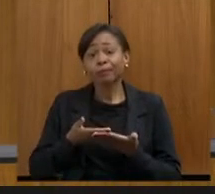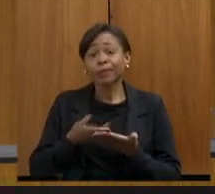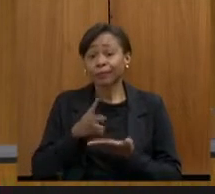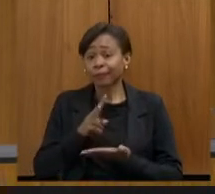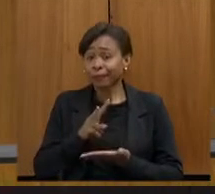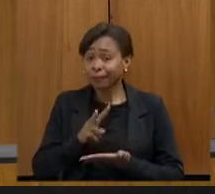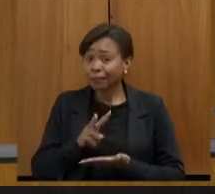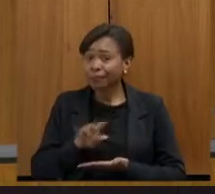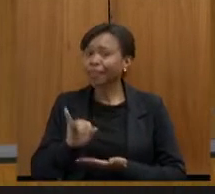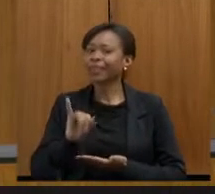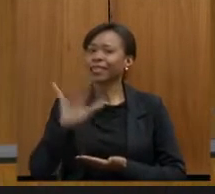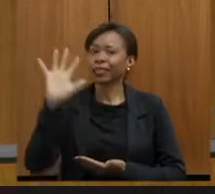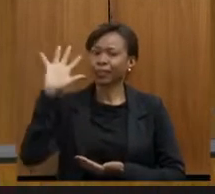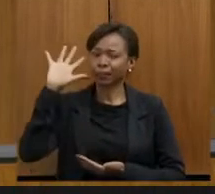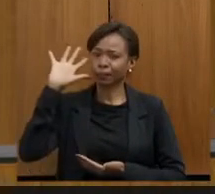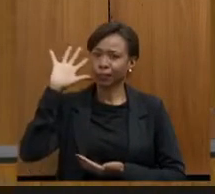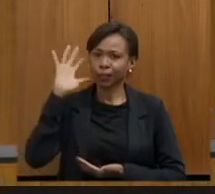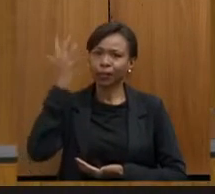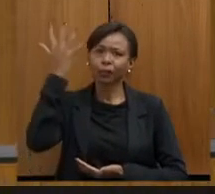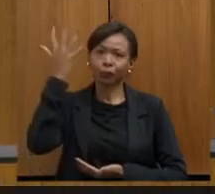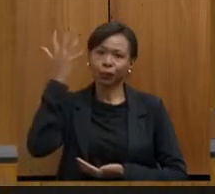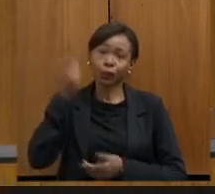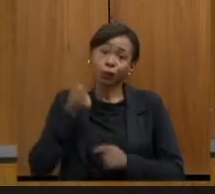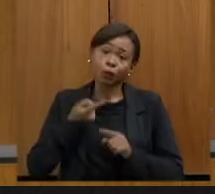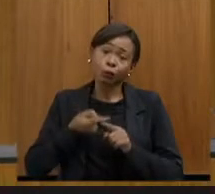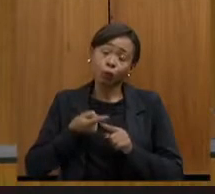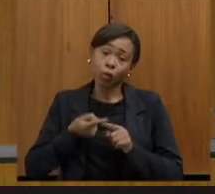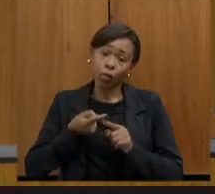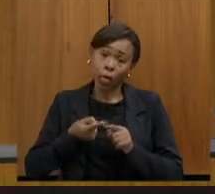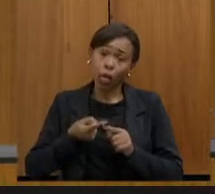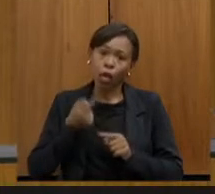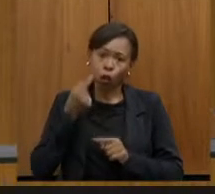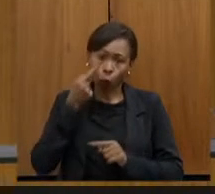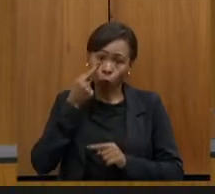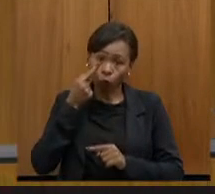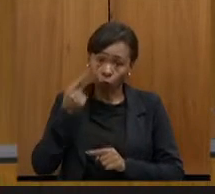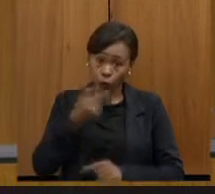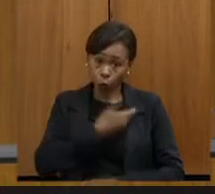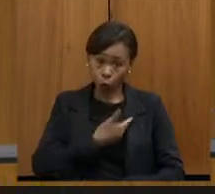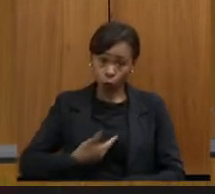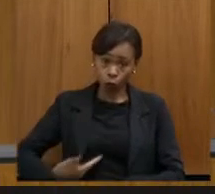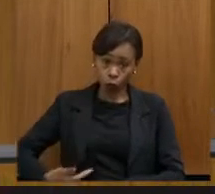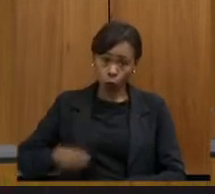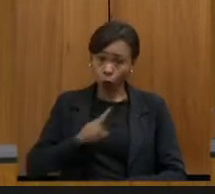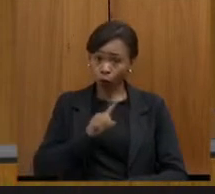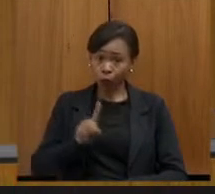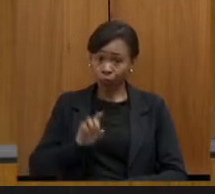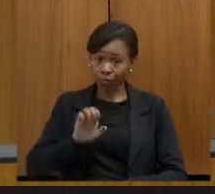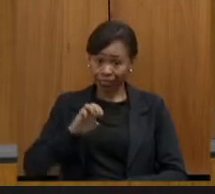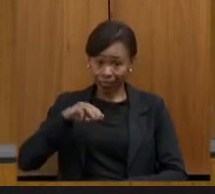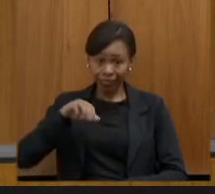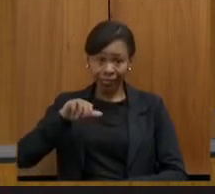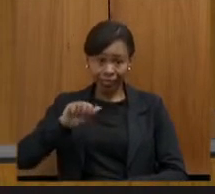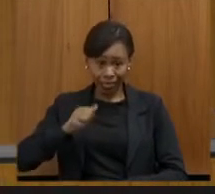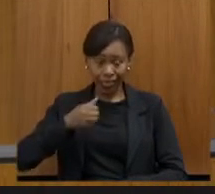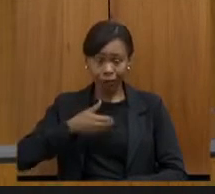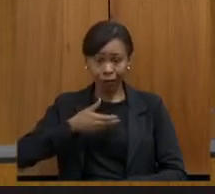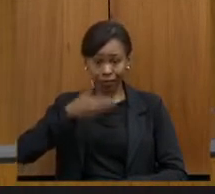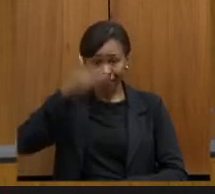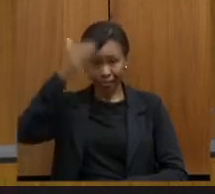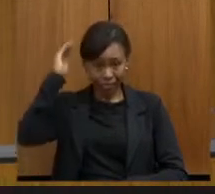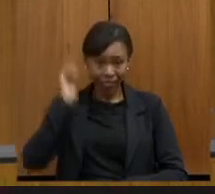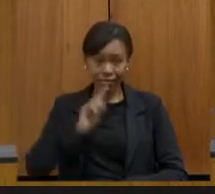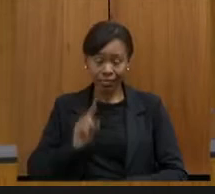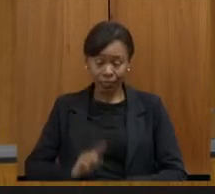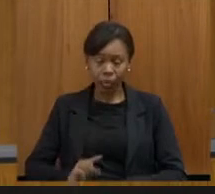solucionada, porque estou vendo o empenho do governador Zema e o empenho que a deputada tem feito em